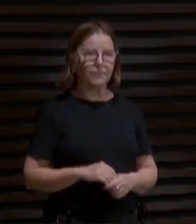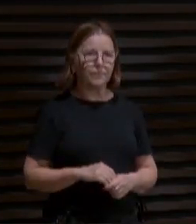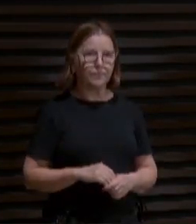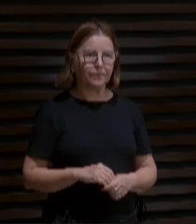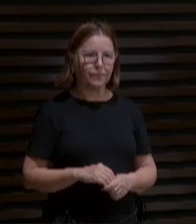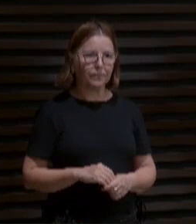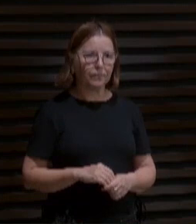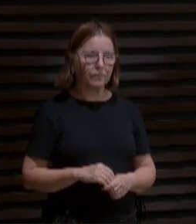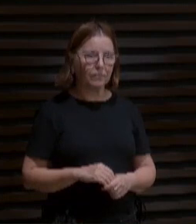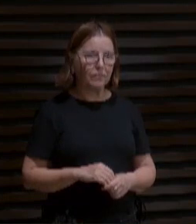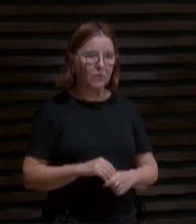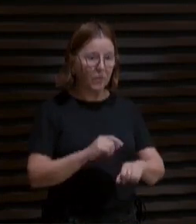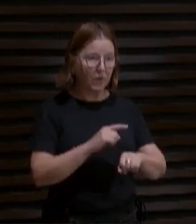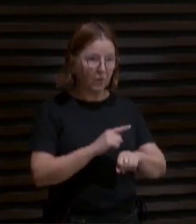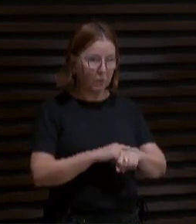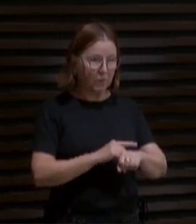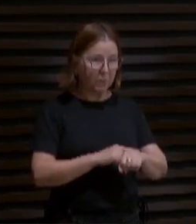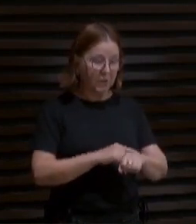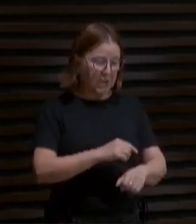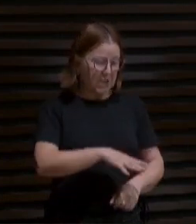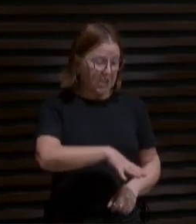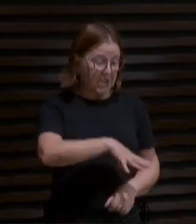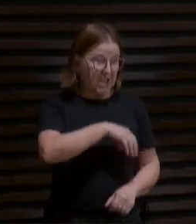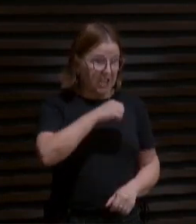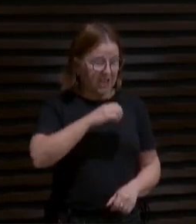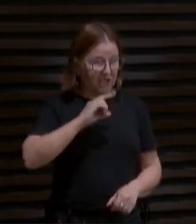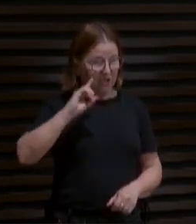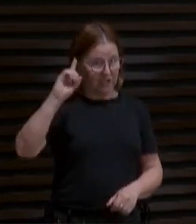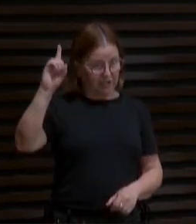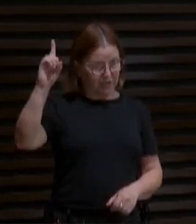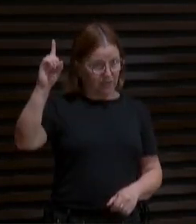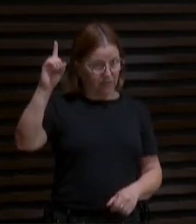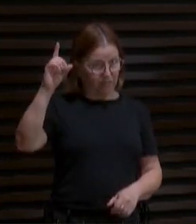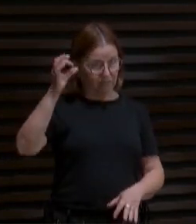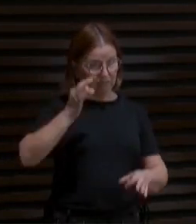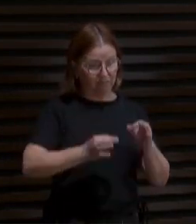ira de Deus vai ser justificada.